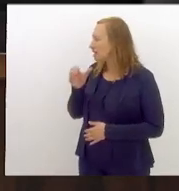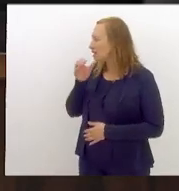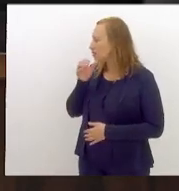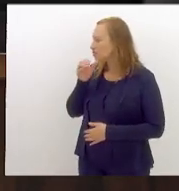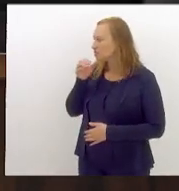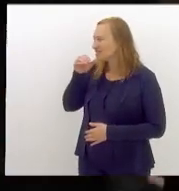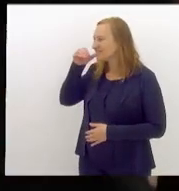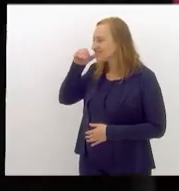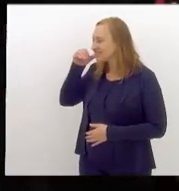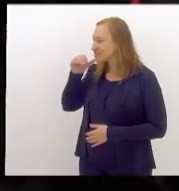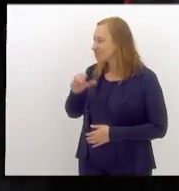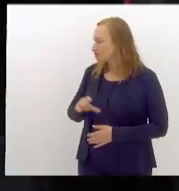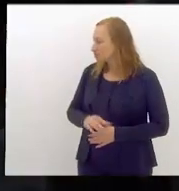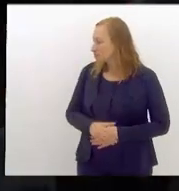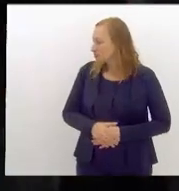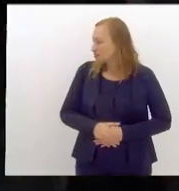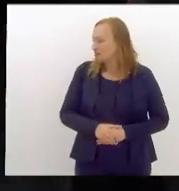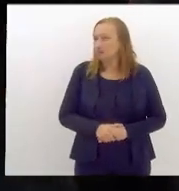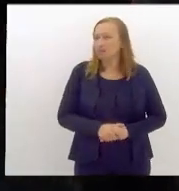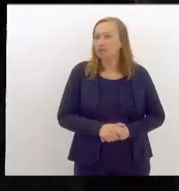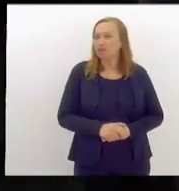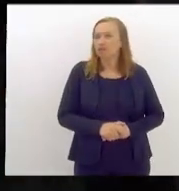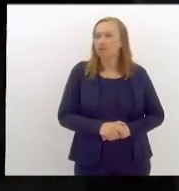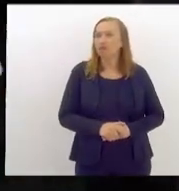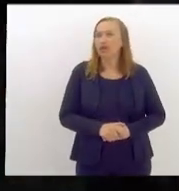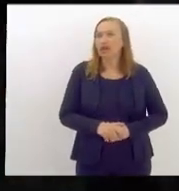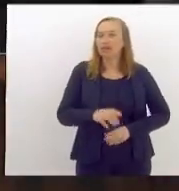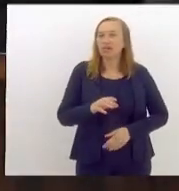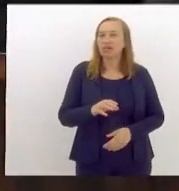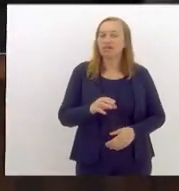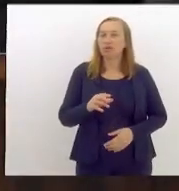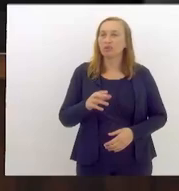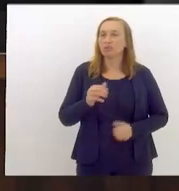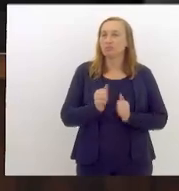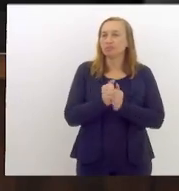acompanho o voto do deputado Rodrigo Amorim